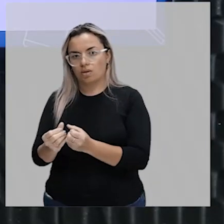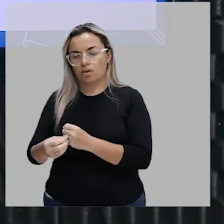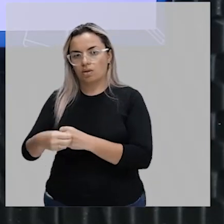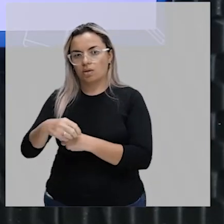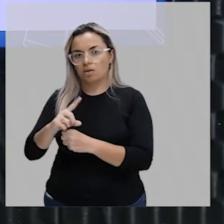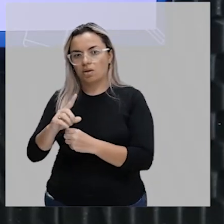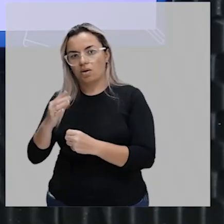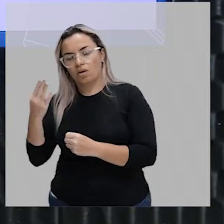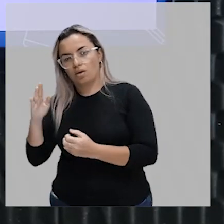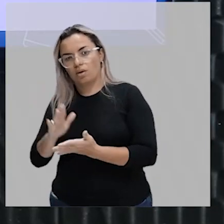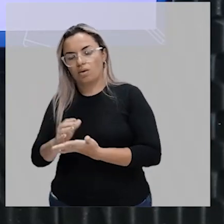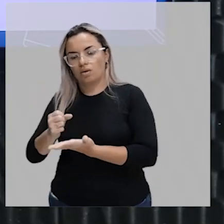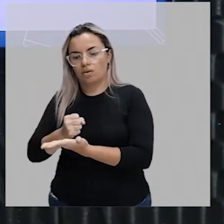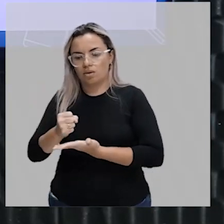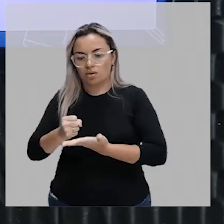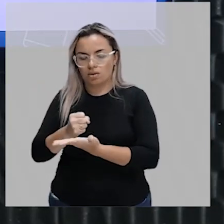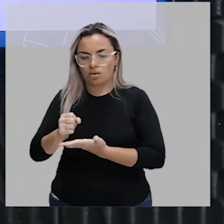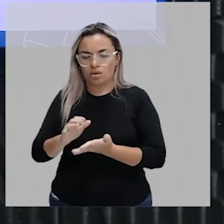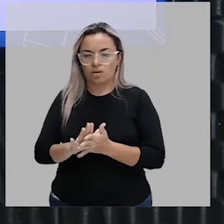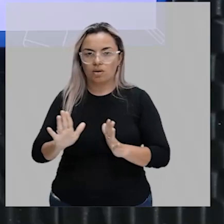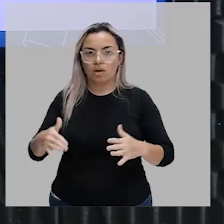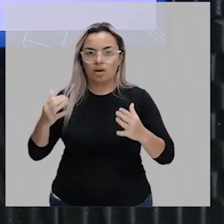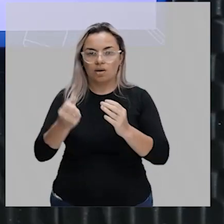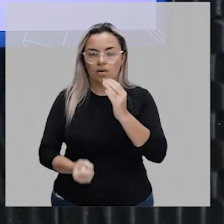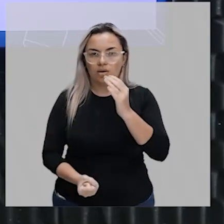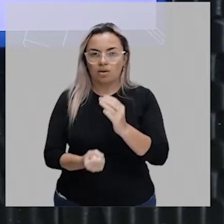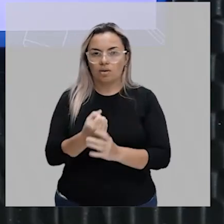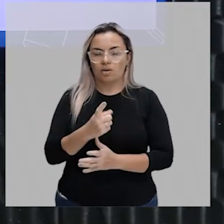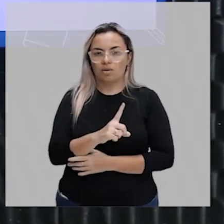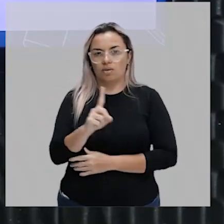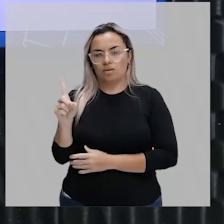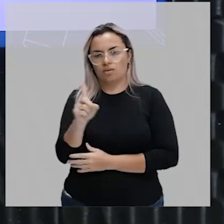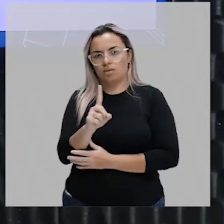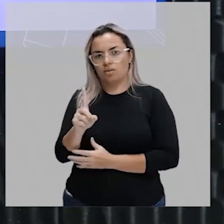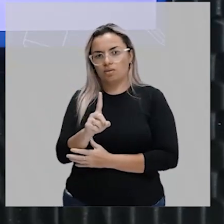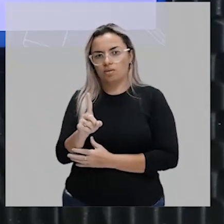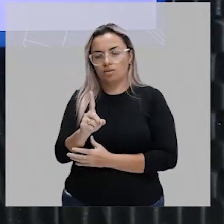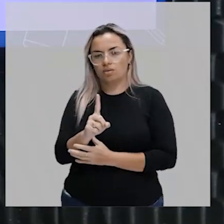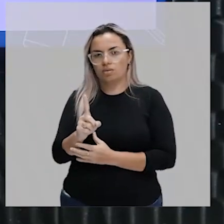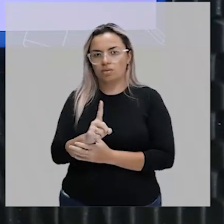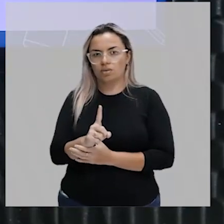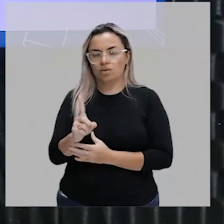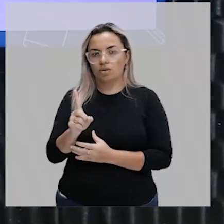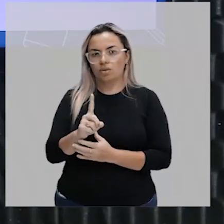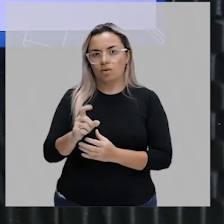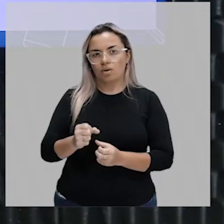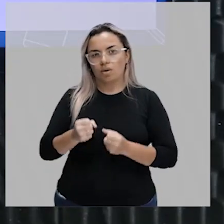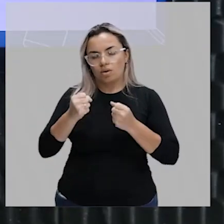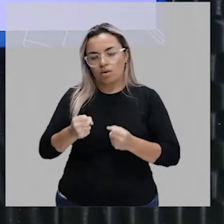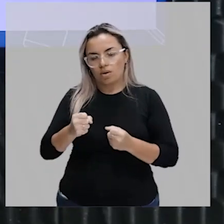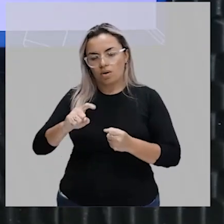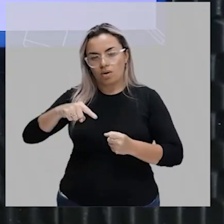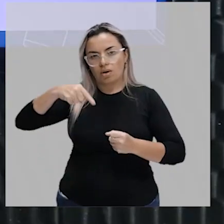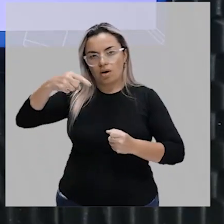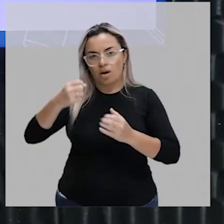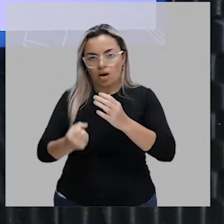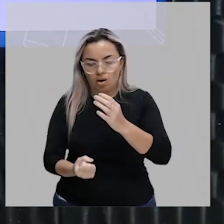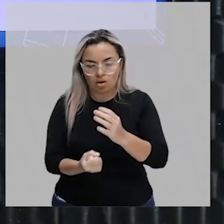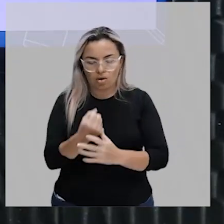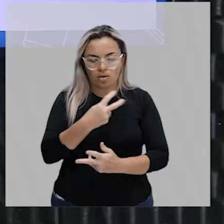isso. Só que essas substâncias que foram formadas não são suficientes para formar seres vivos,